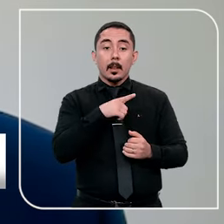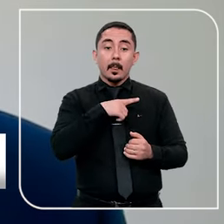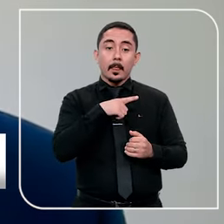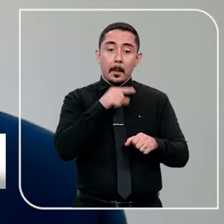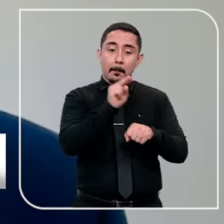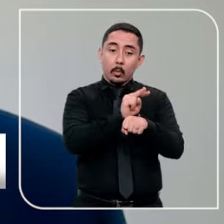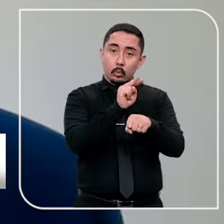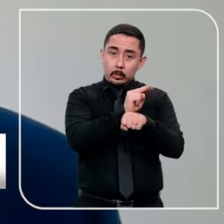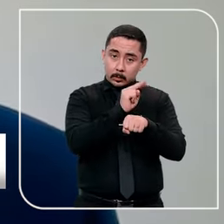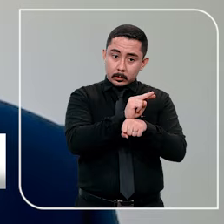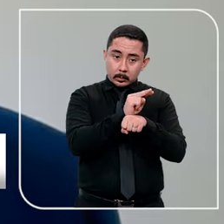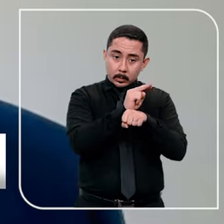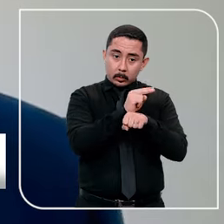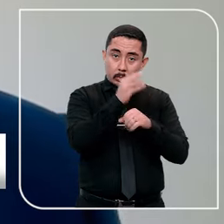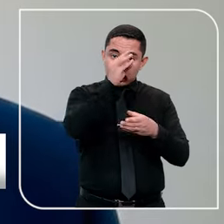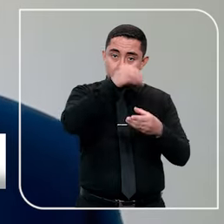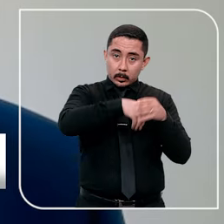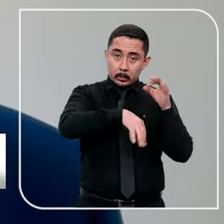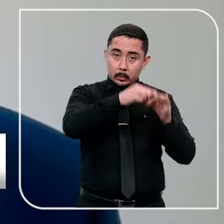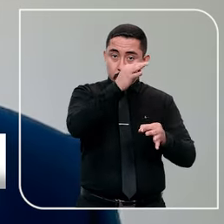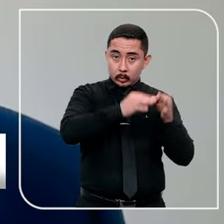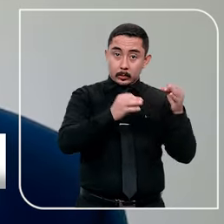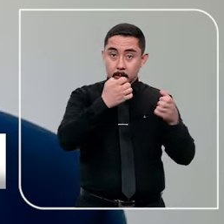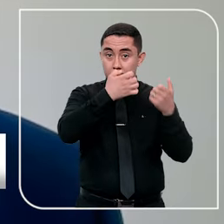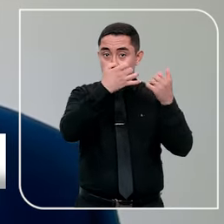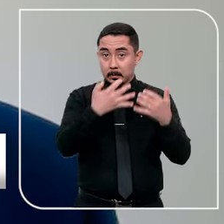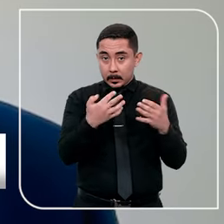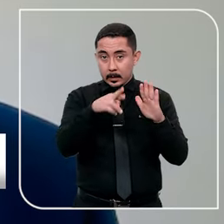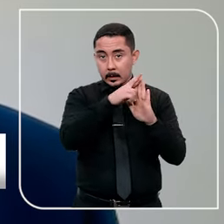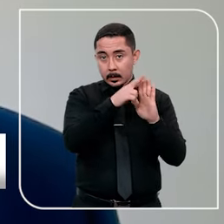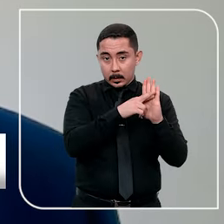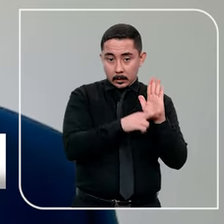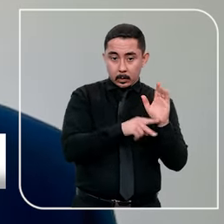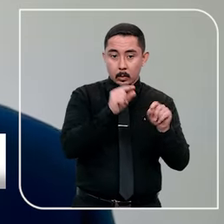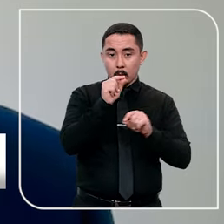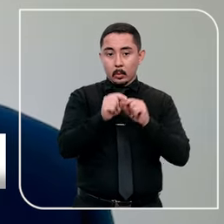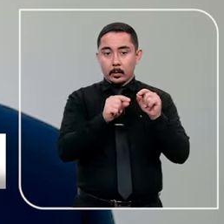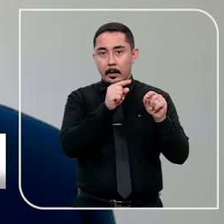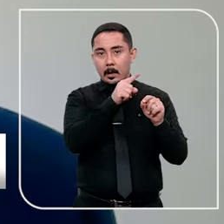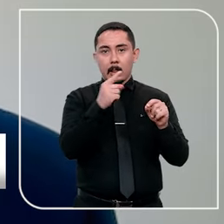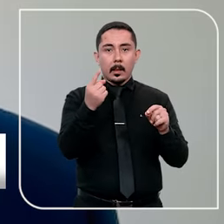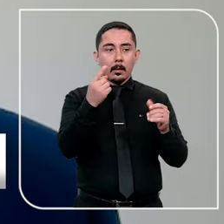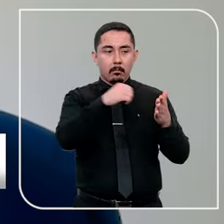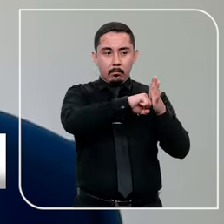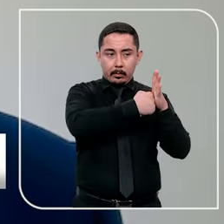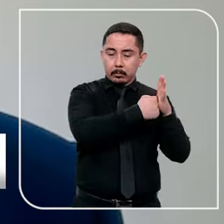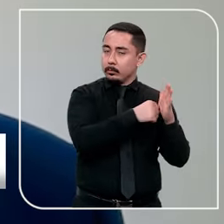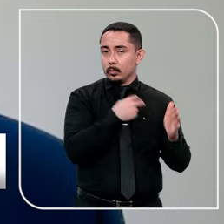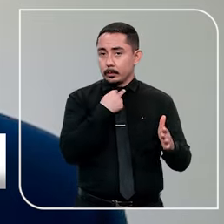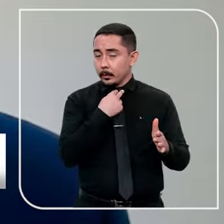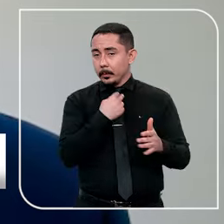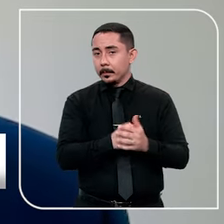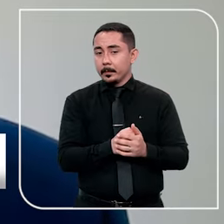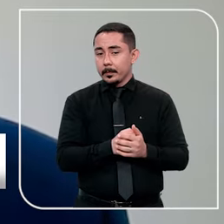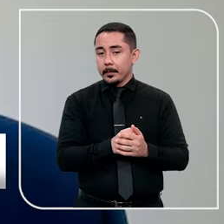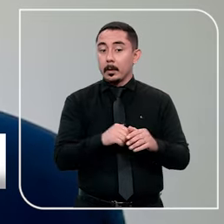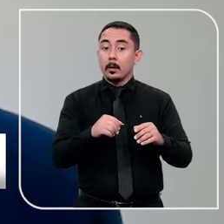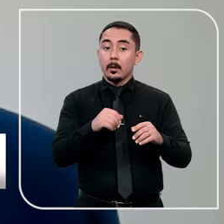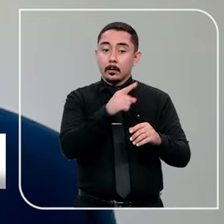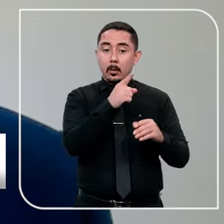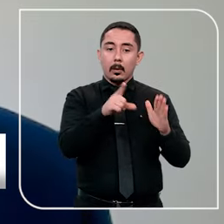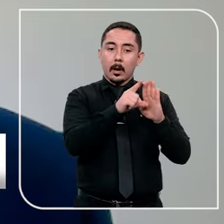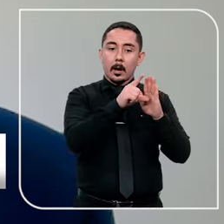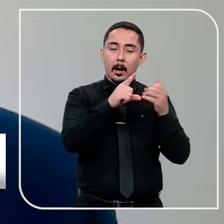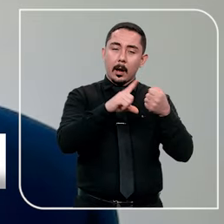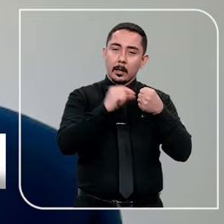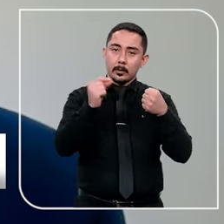ela recebe uma proteção do ordenamento jurídico que determina como hedra a sua impor abilidade é